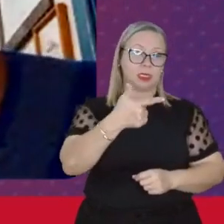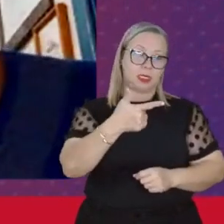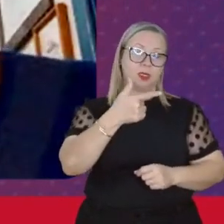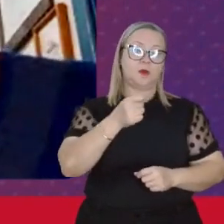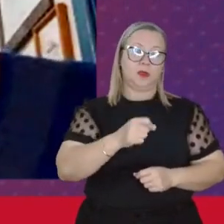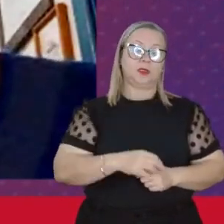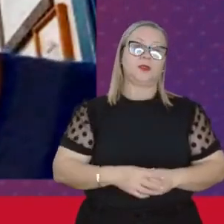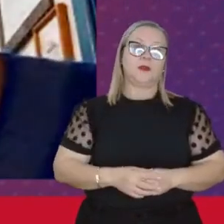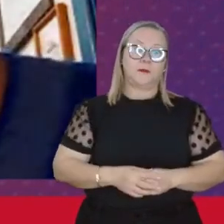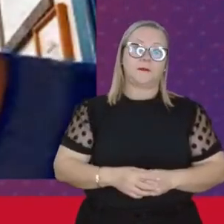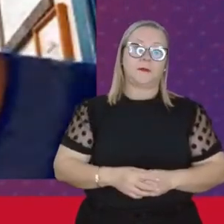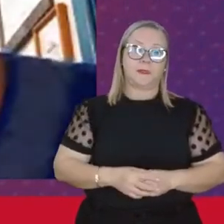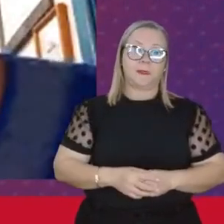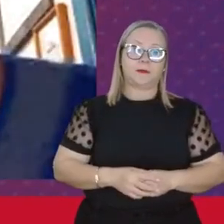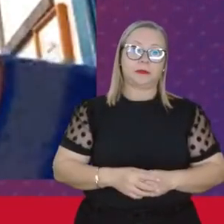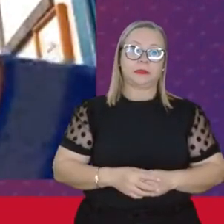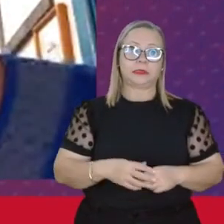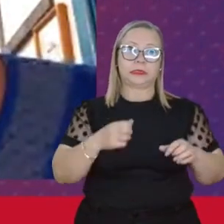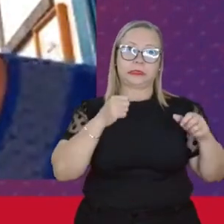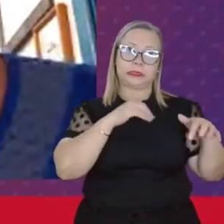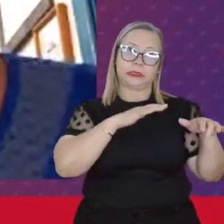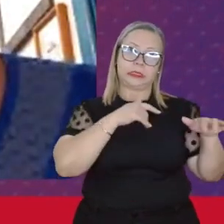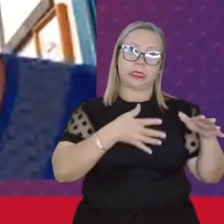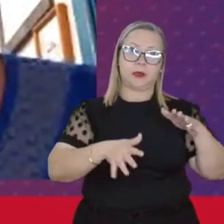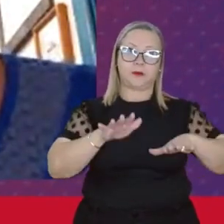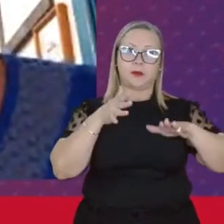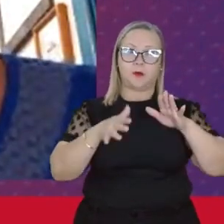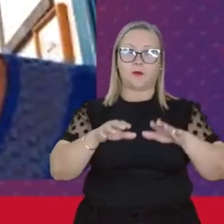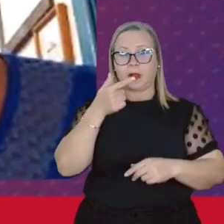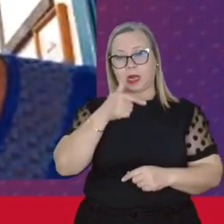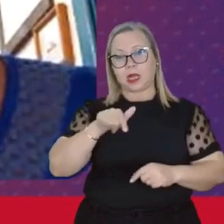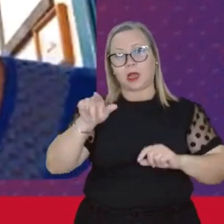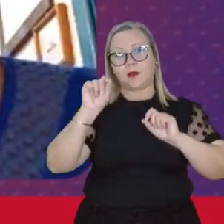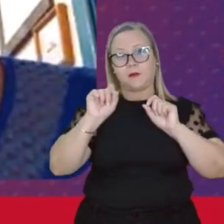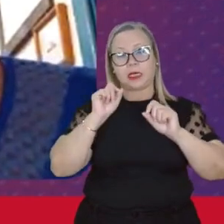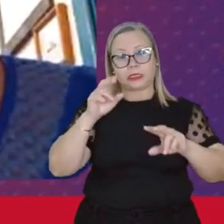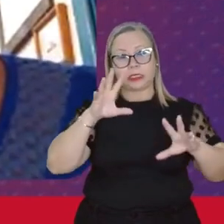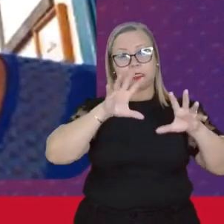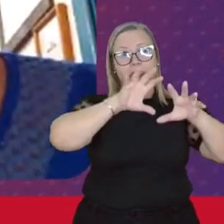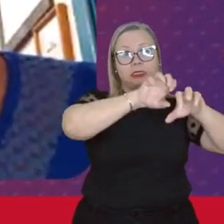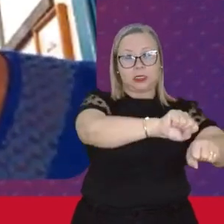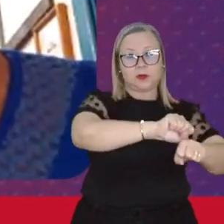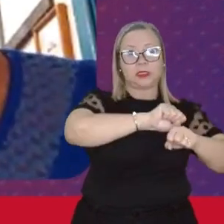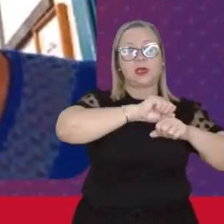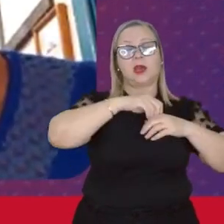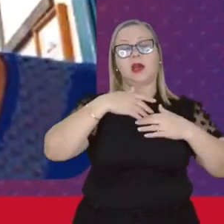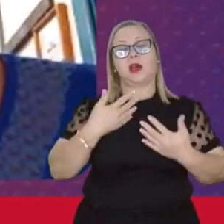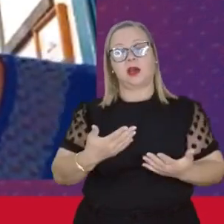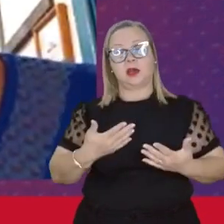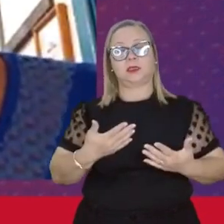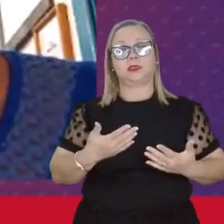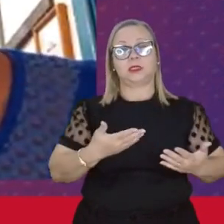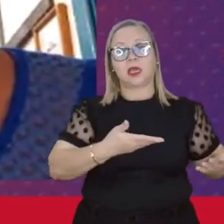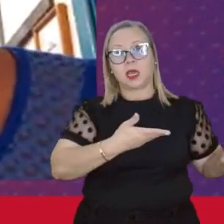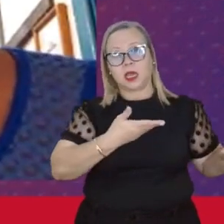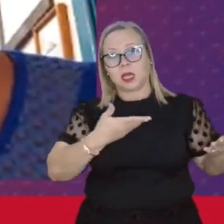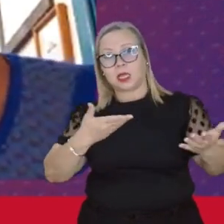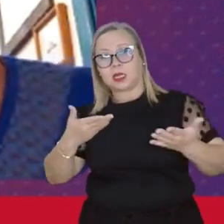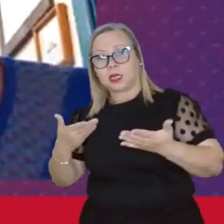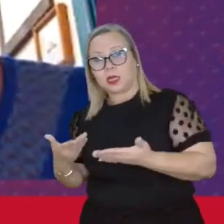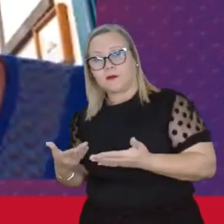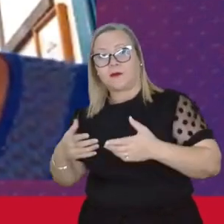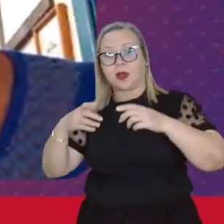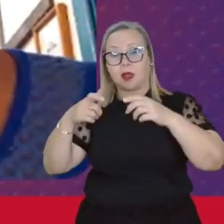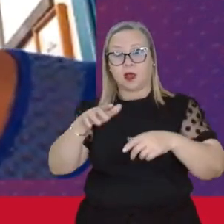1972, setembro talvez, ela vai ser sequestrada, levada para aqueles campos